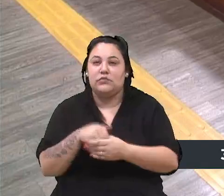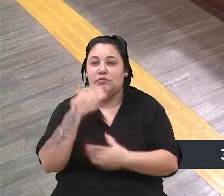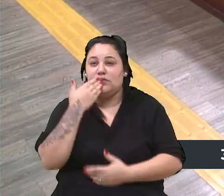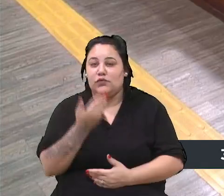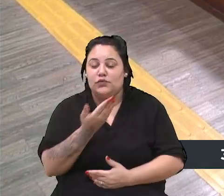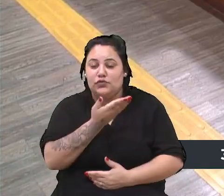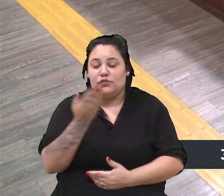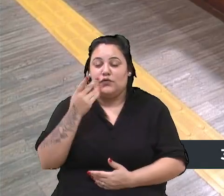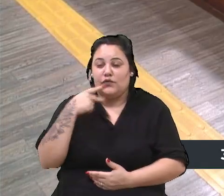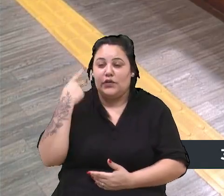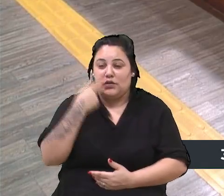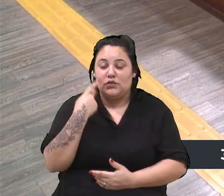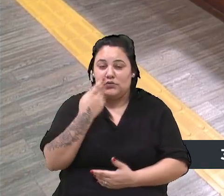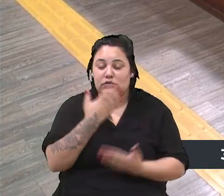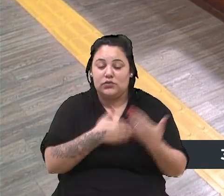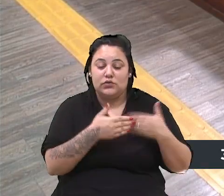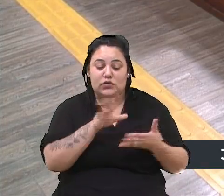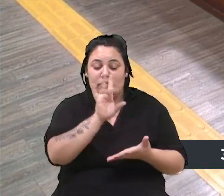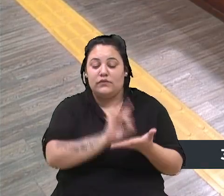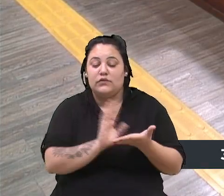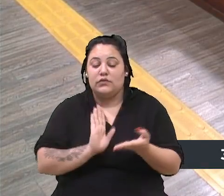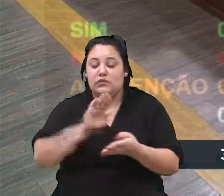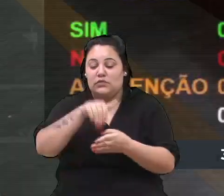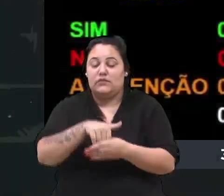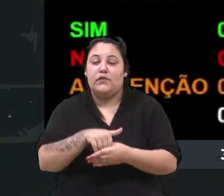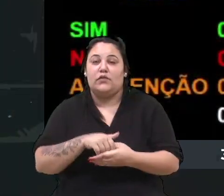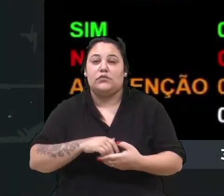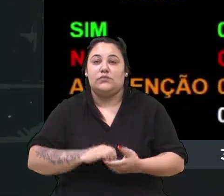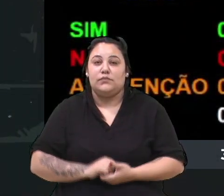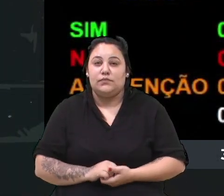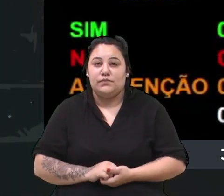Solicito, vereadores e vereadoras, que registrem seus votos.